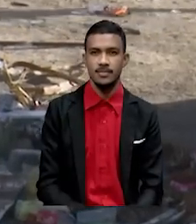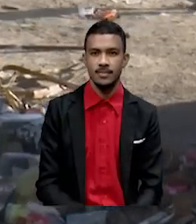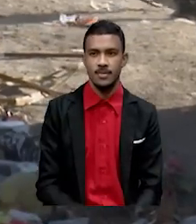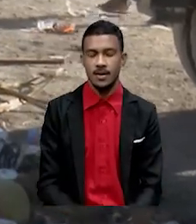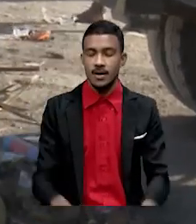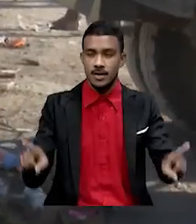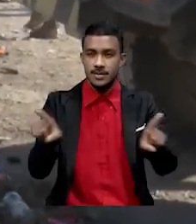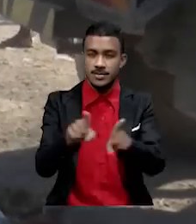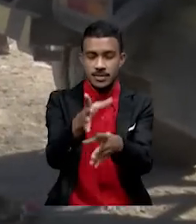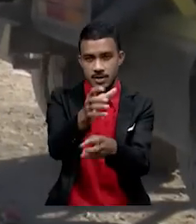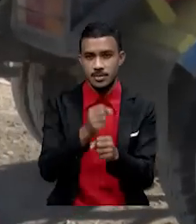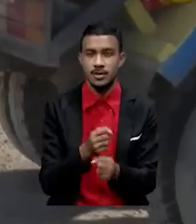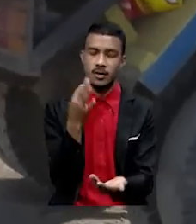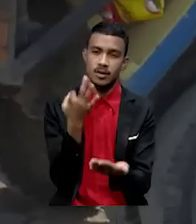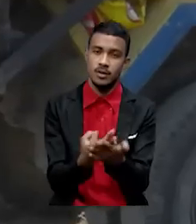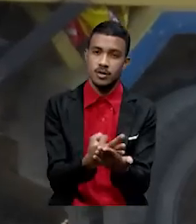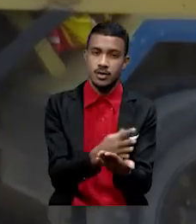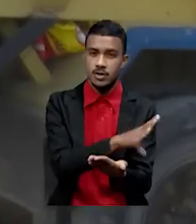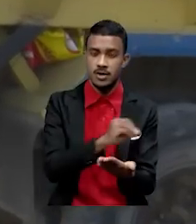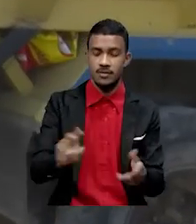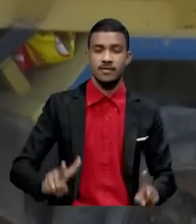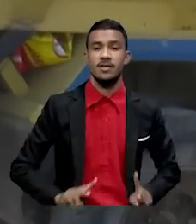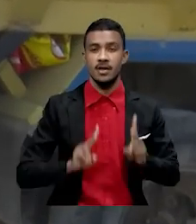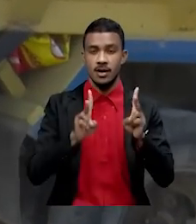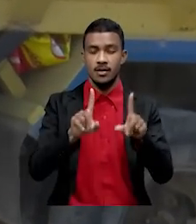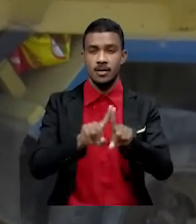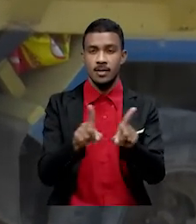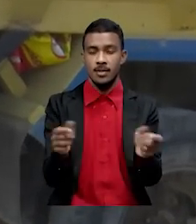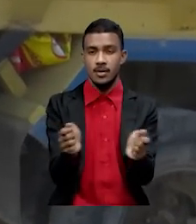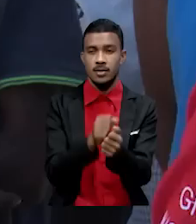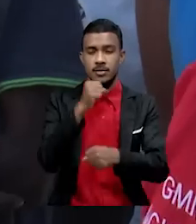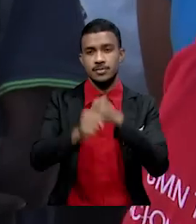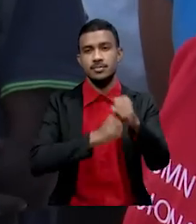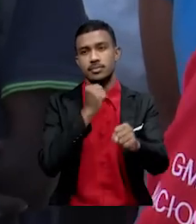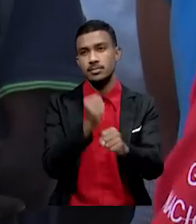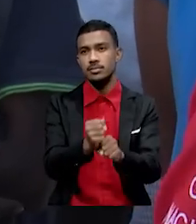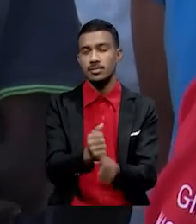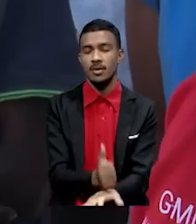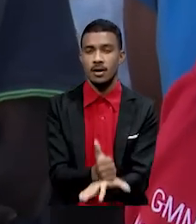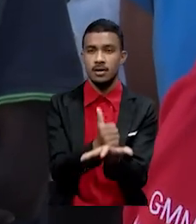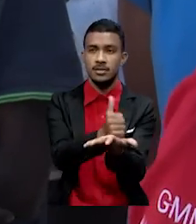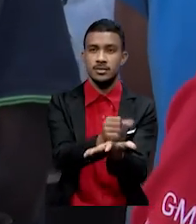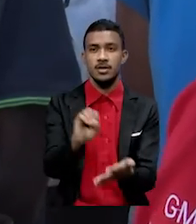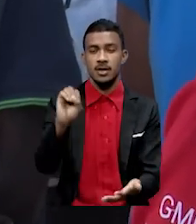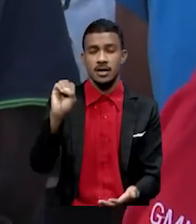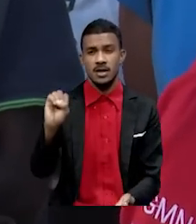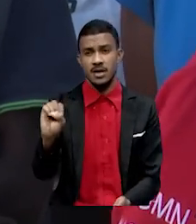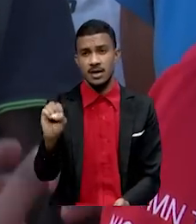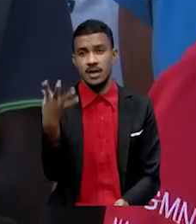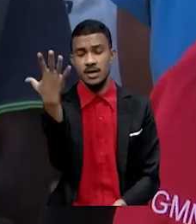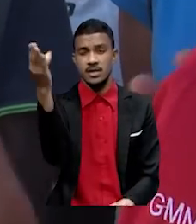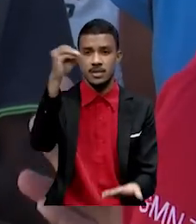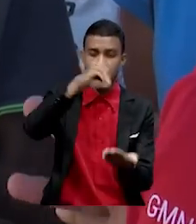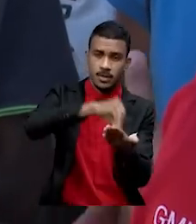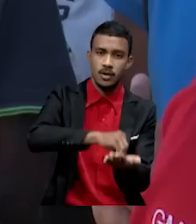Mas que nesse mona pensão, usi veterano nian, rotina dedicação, 15 a 19, nebe